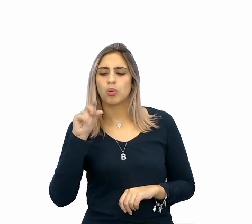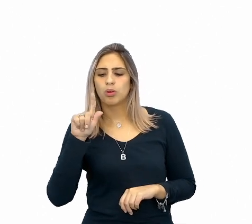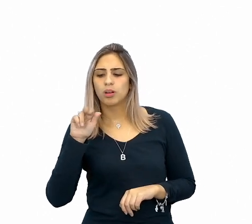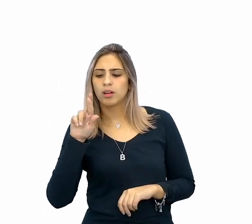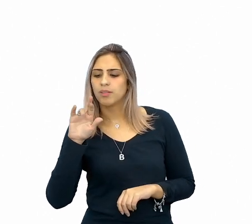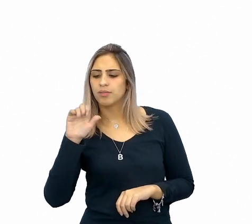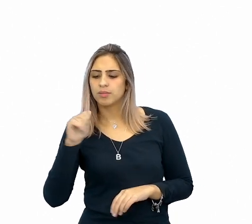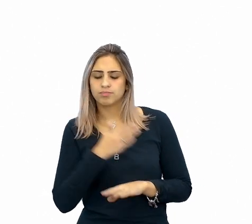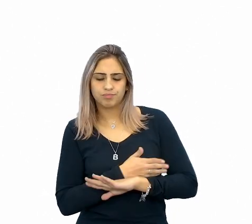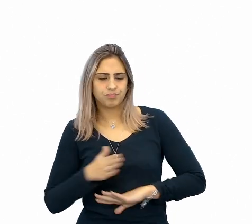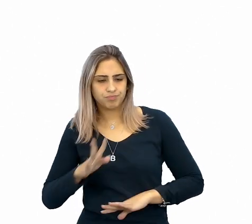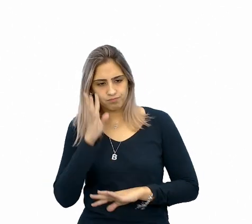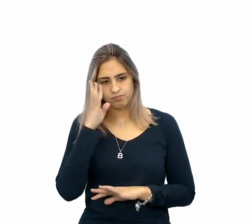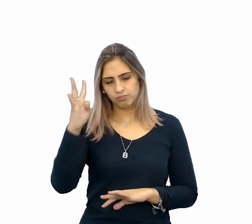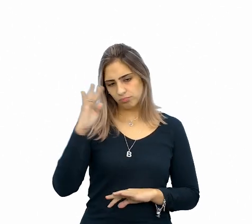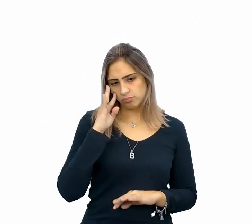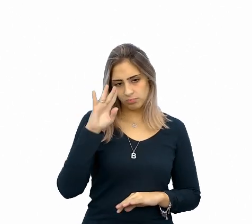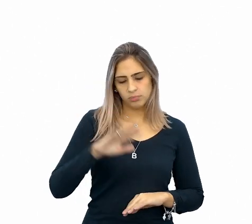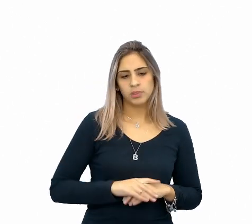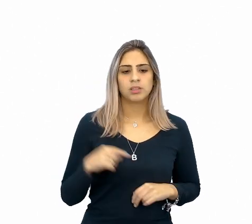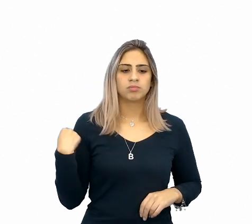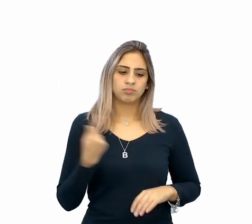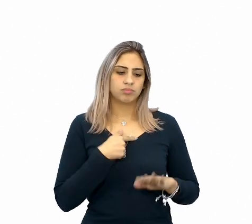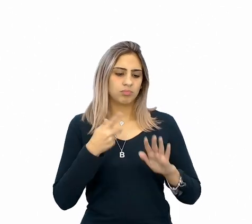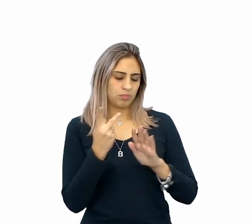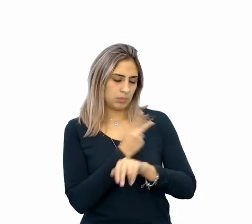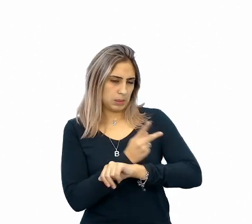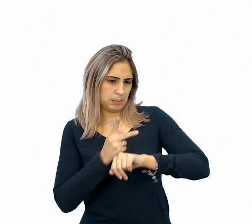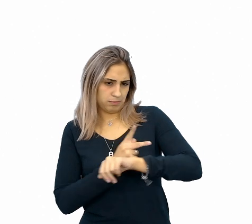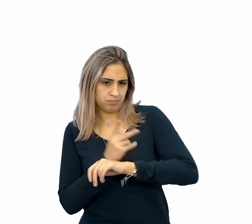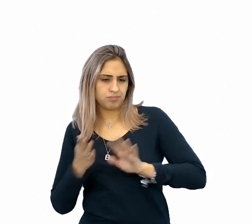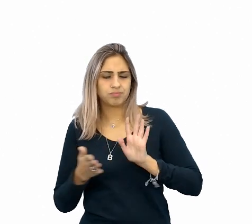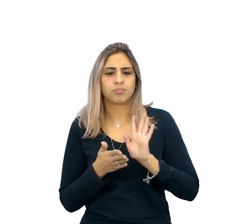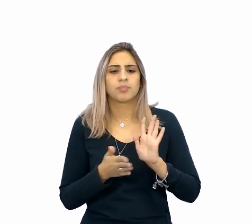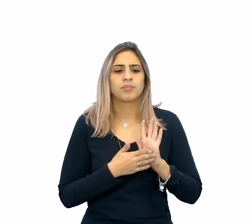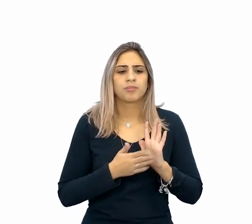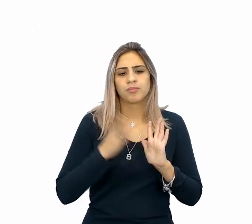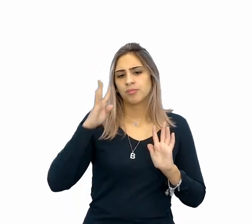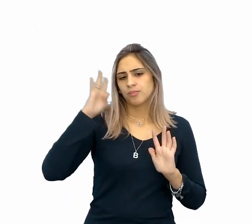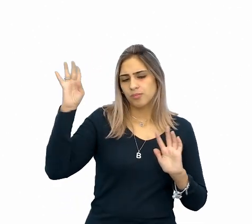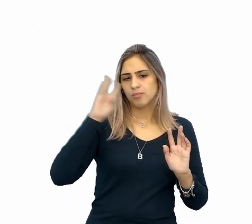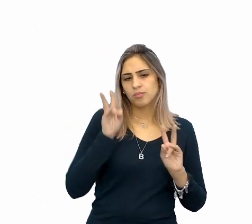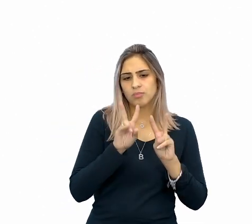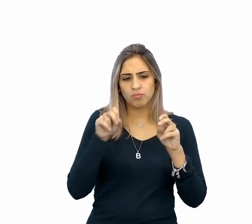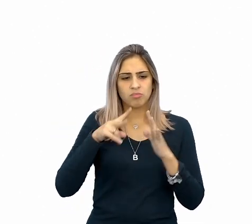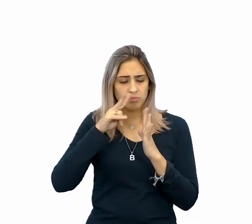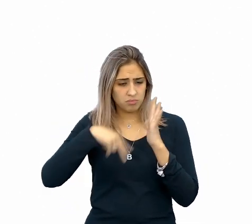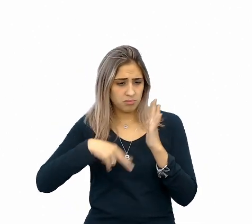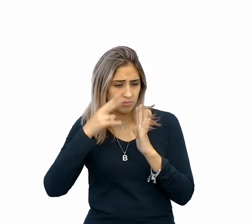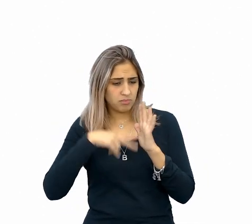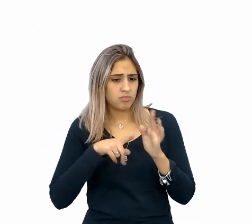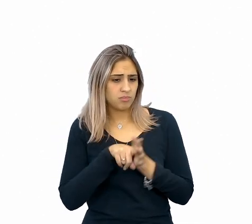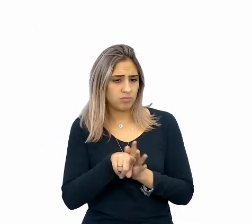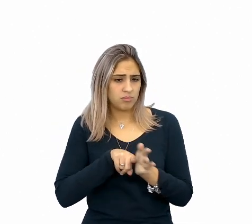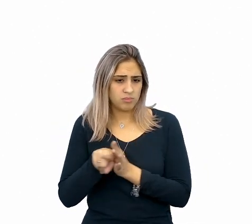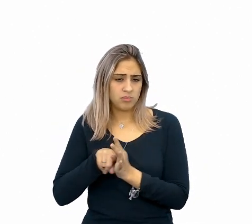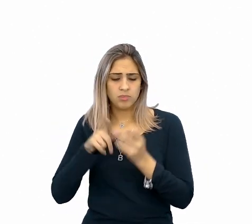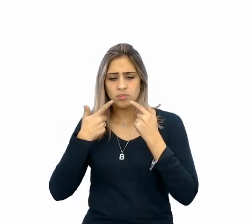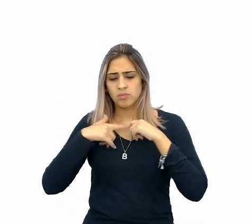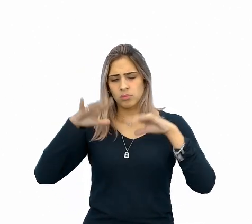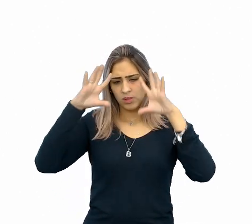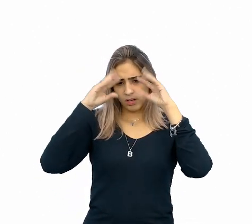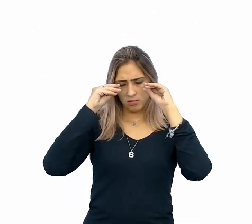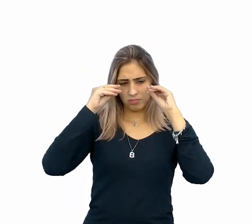de um ensino reflexivo. Então, nós proporemos reflexões sobre a leitura, análise linguística